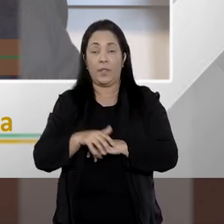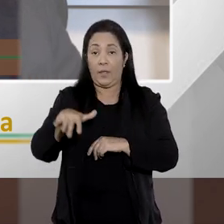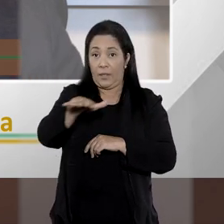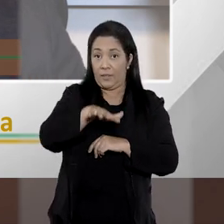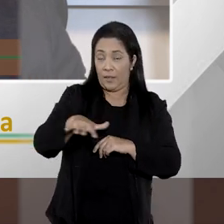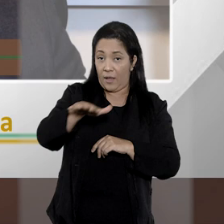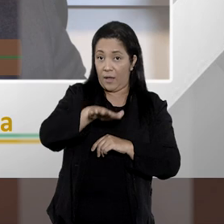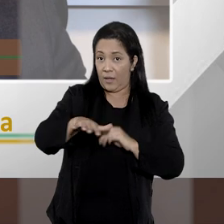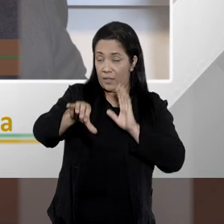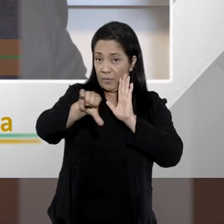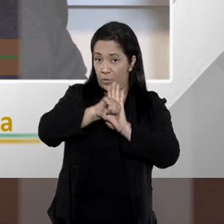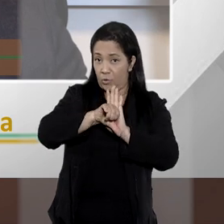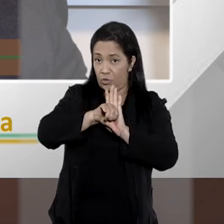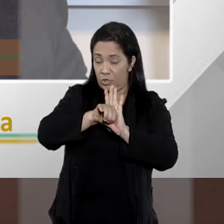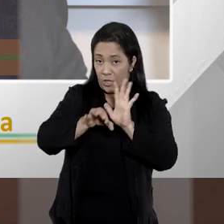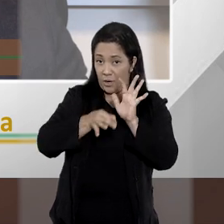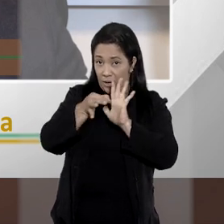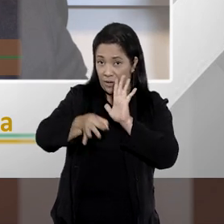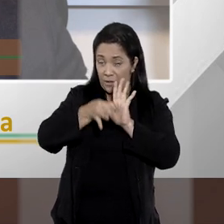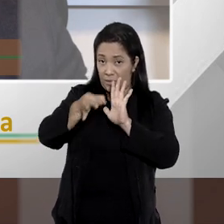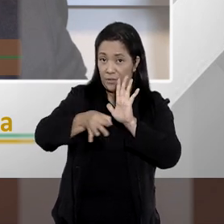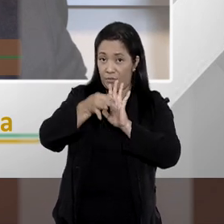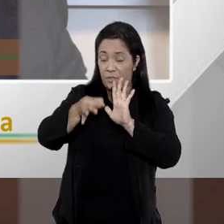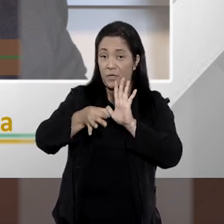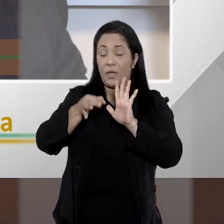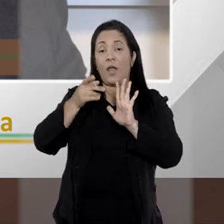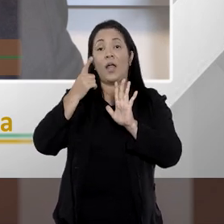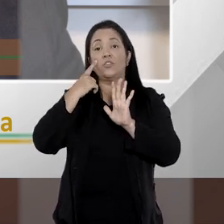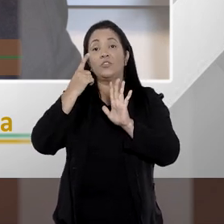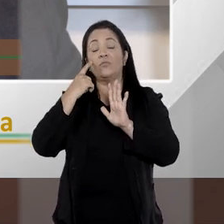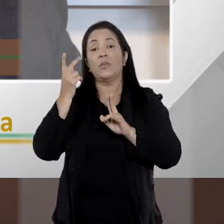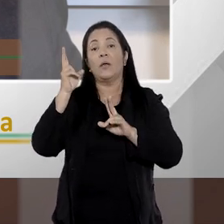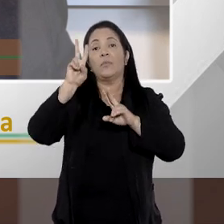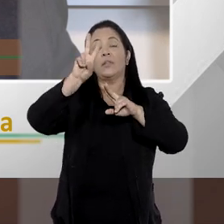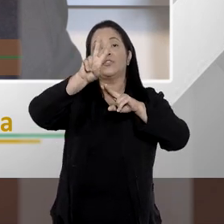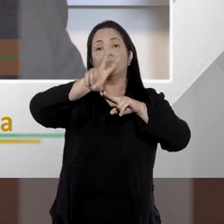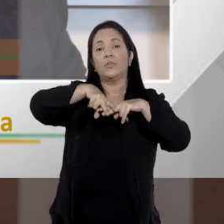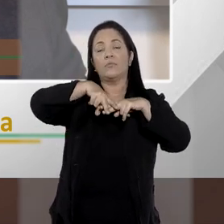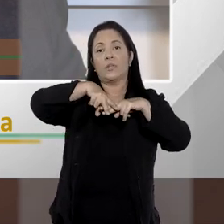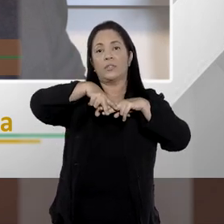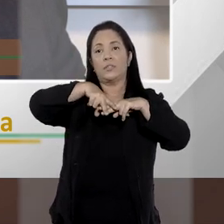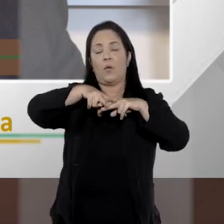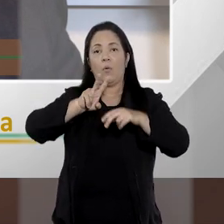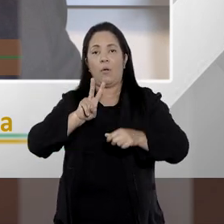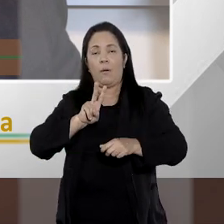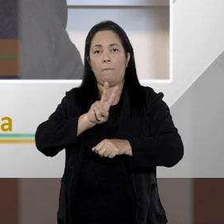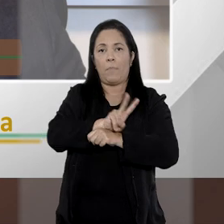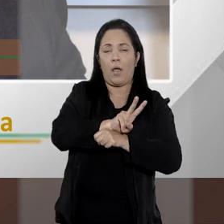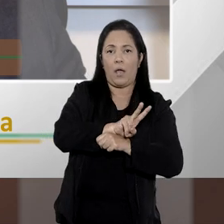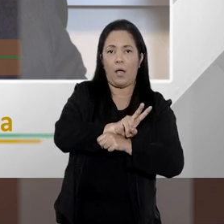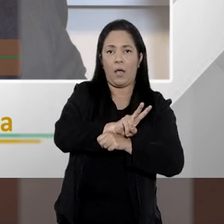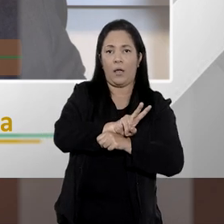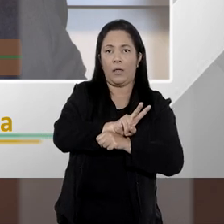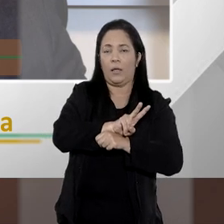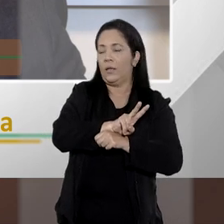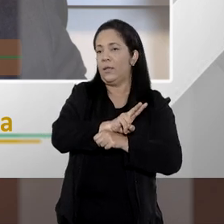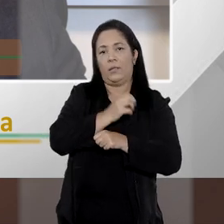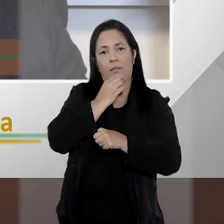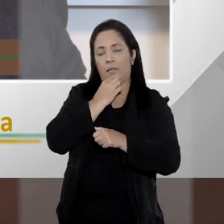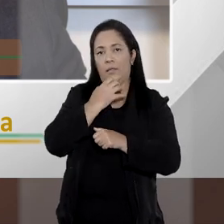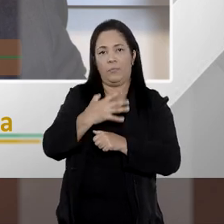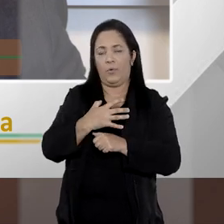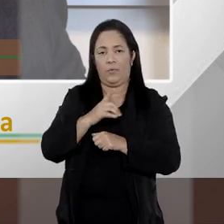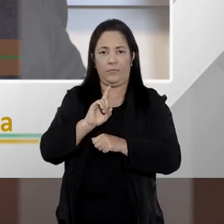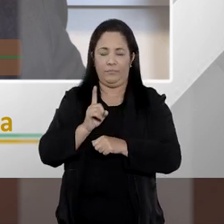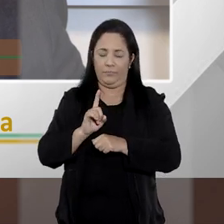na criminologia crítica a utilização da pena privativa de liberdade como uma forma irracional e não